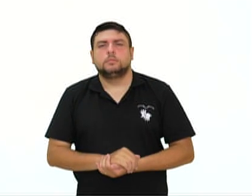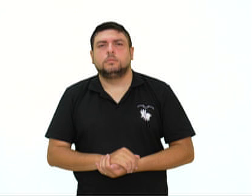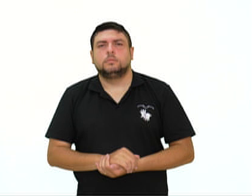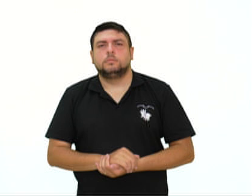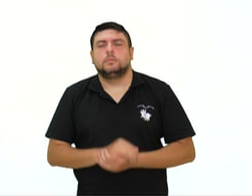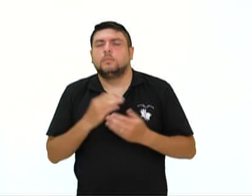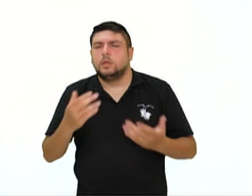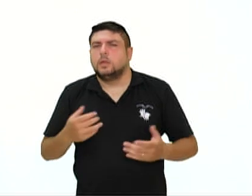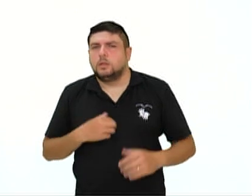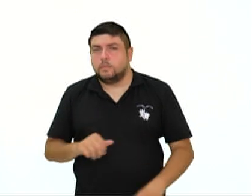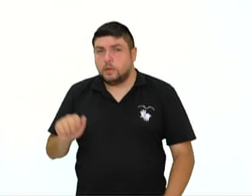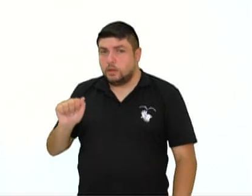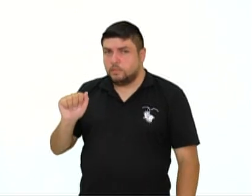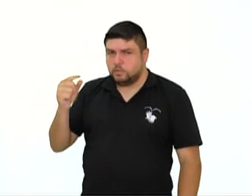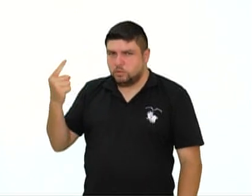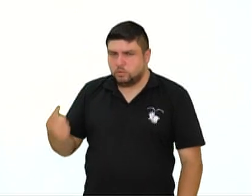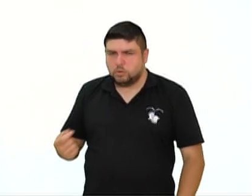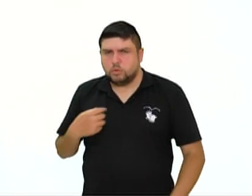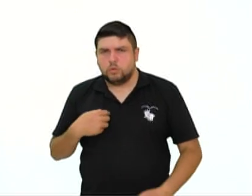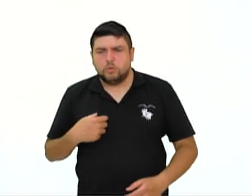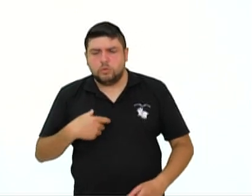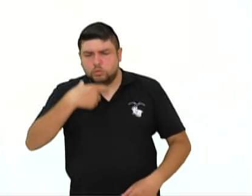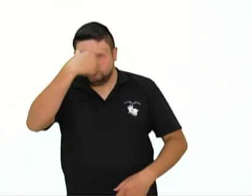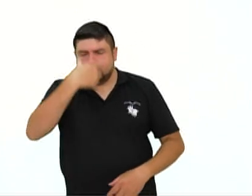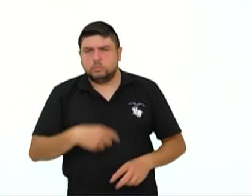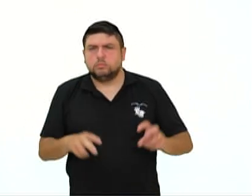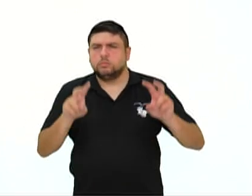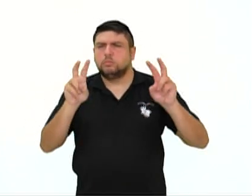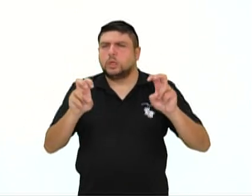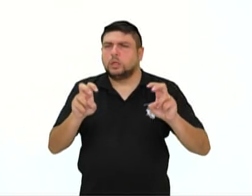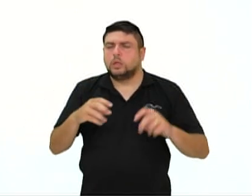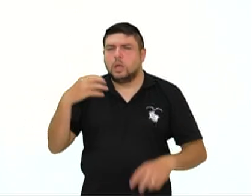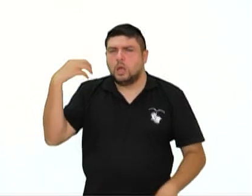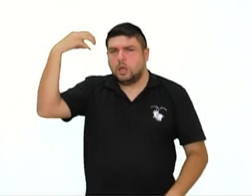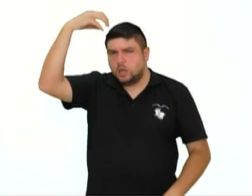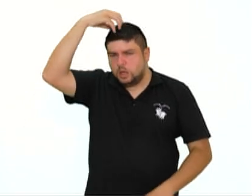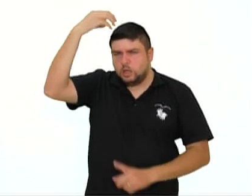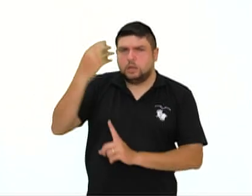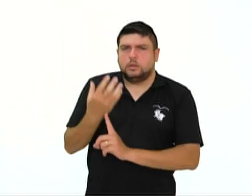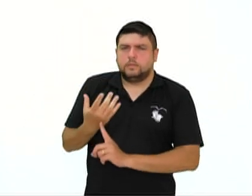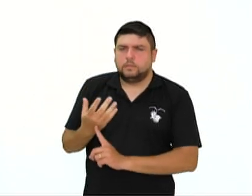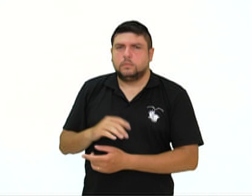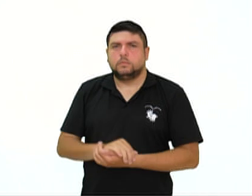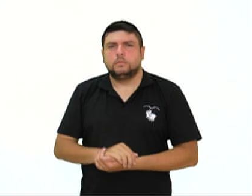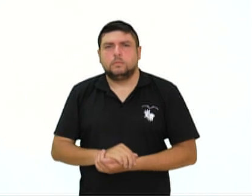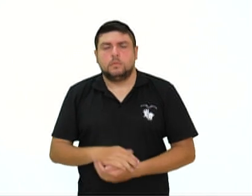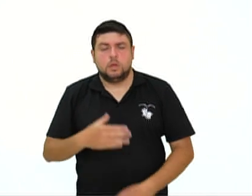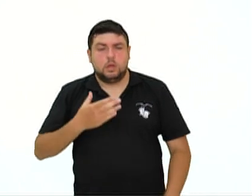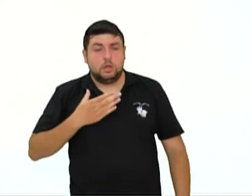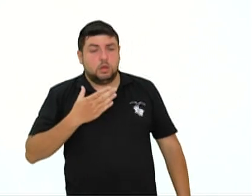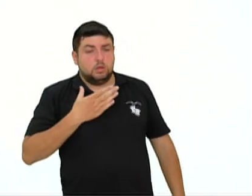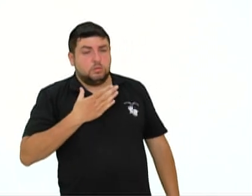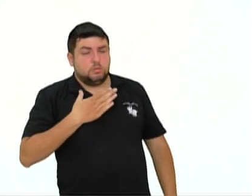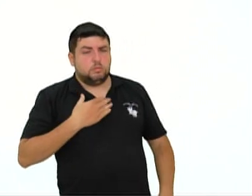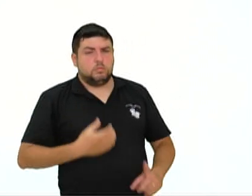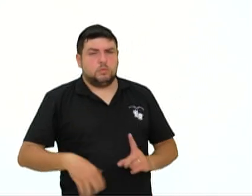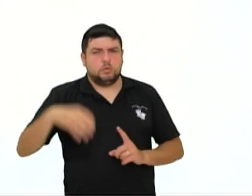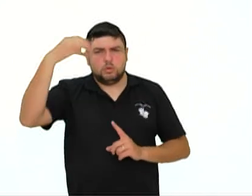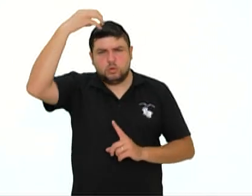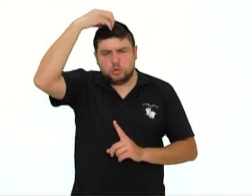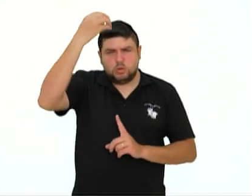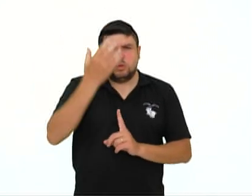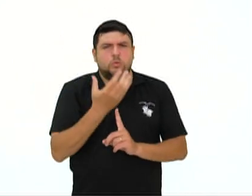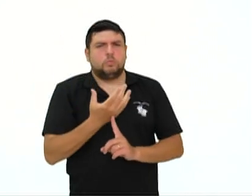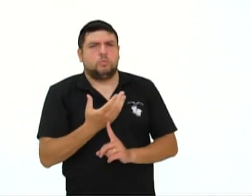Abelardo I intitula-se como Rei da Vela, quando ele fala lá, com muita honra, o Rei da Vela miserável dos